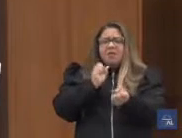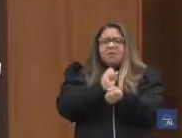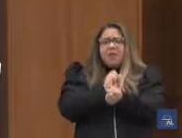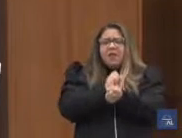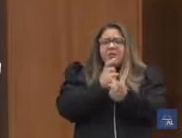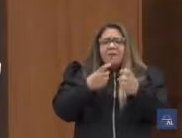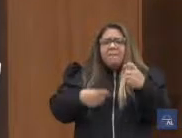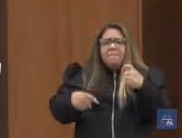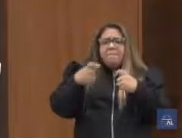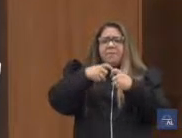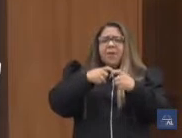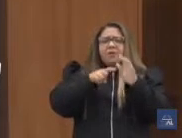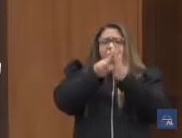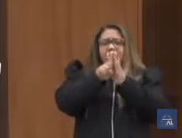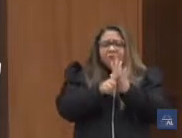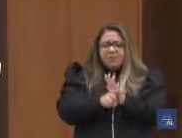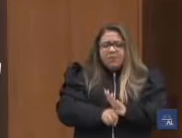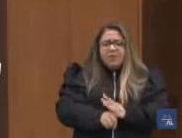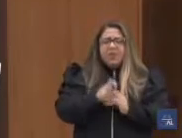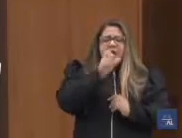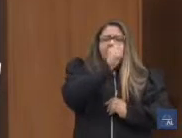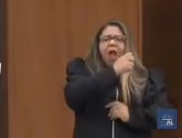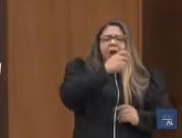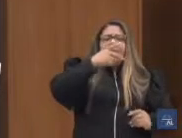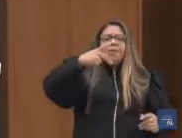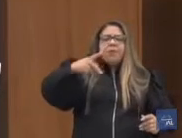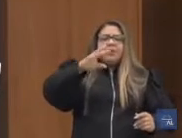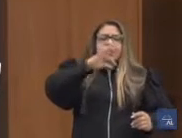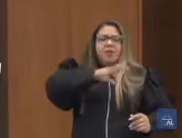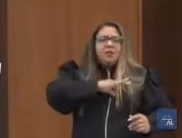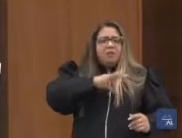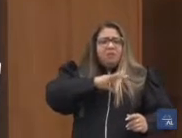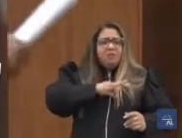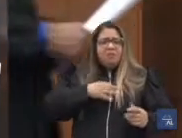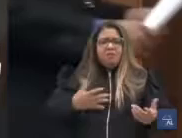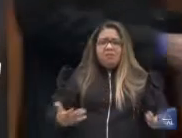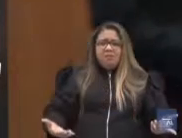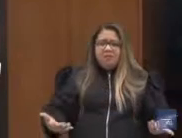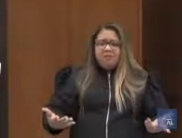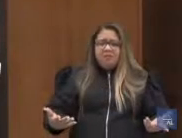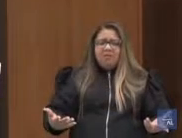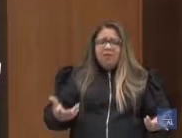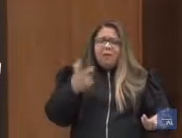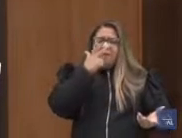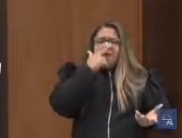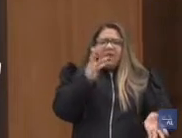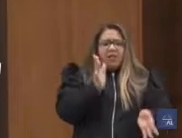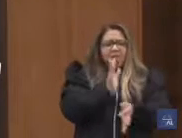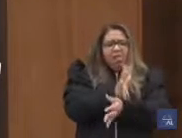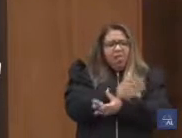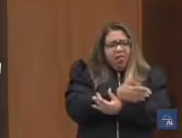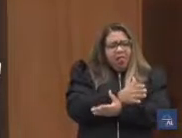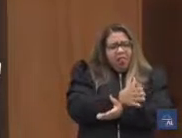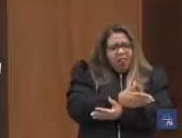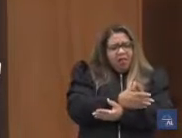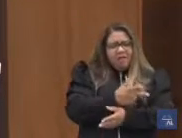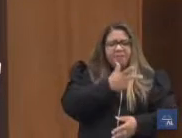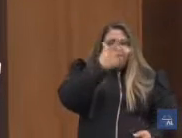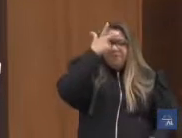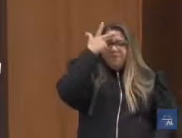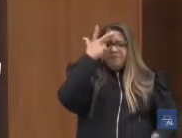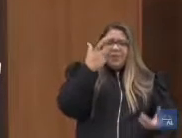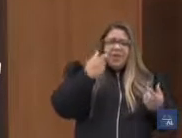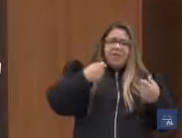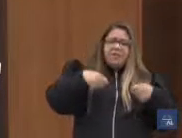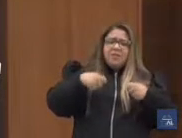médica Vejam Só Senhores o descaso que tem sido tratado as pessoas que precisam